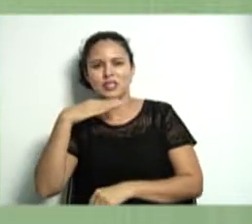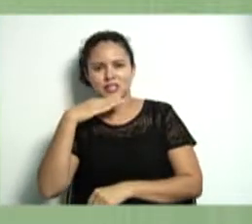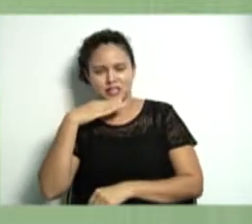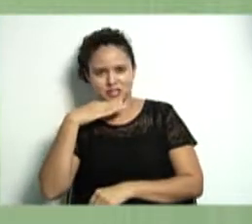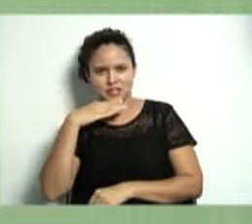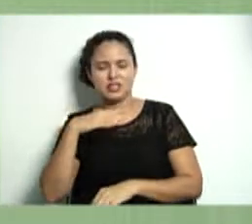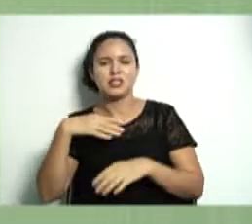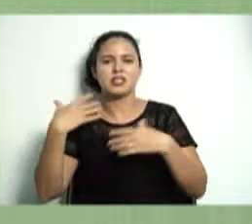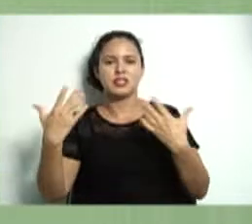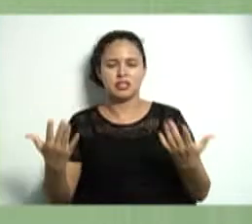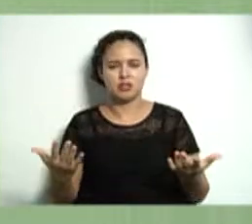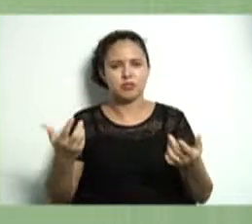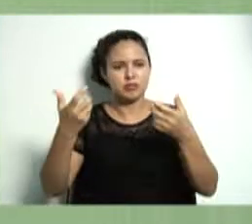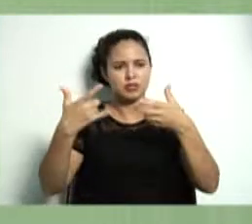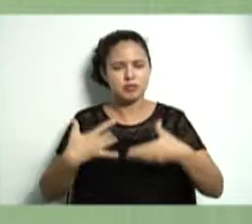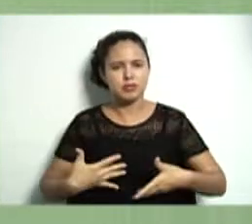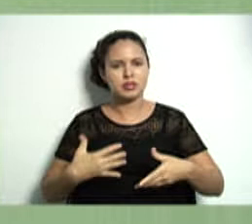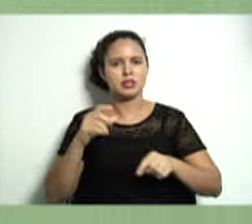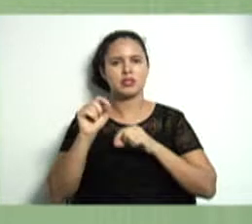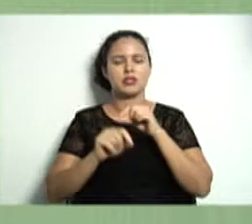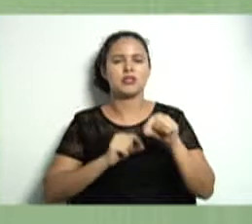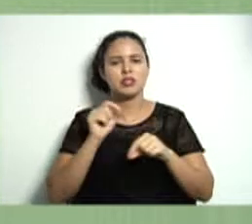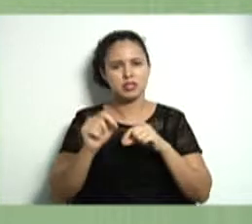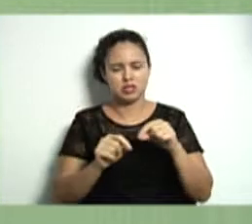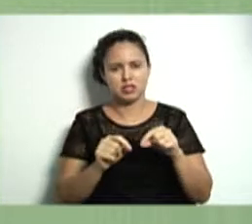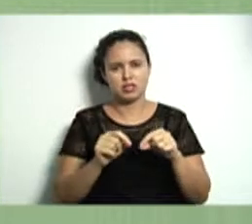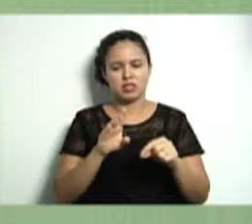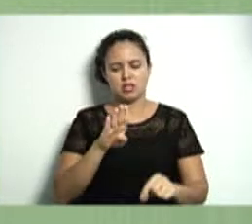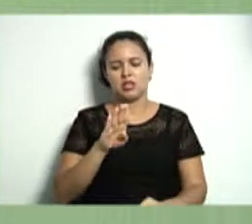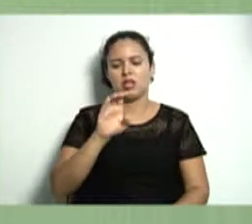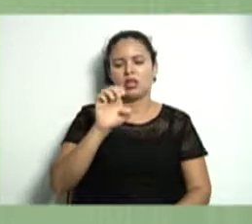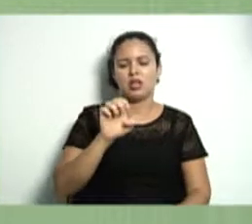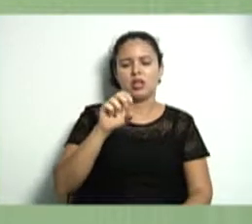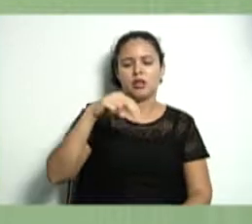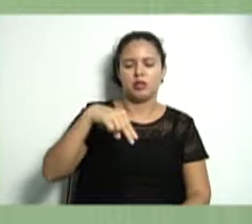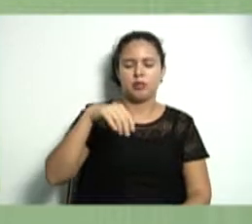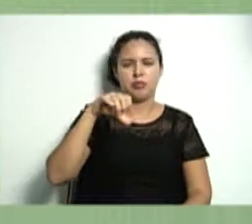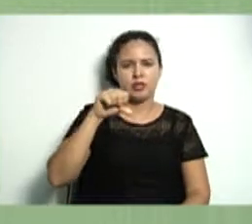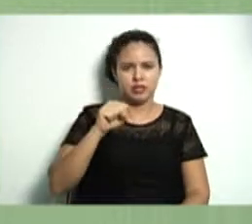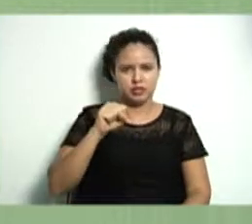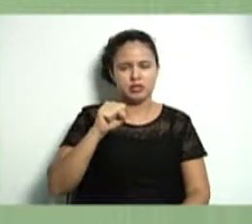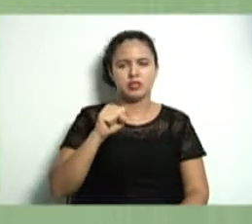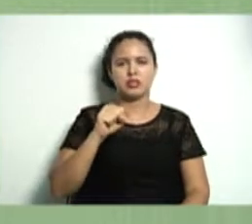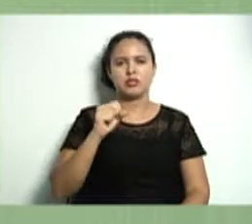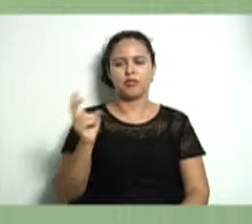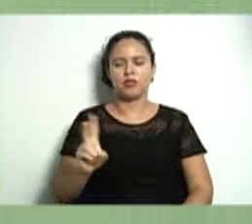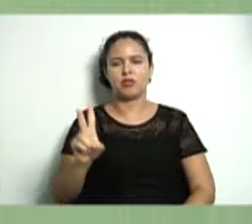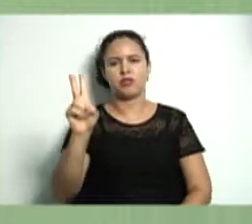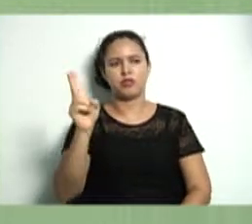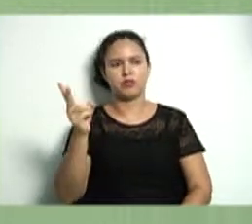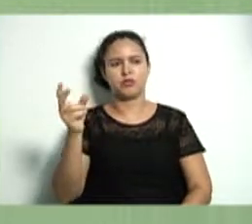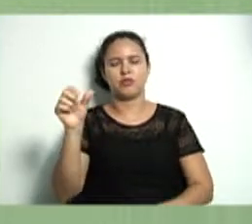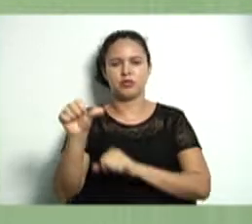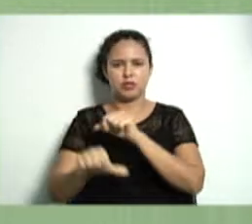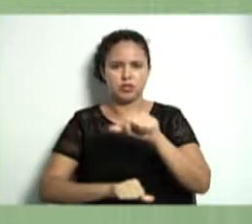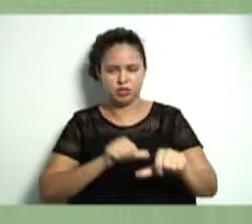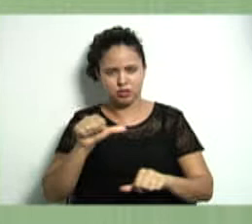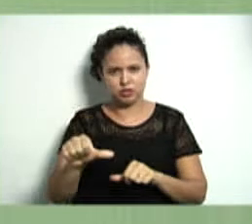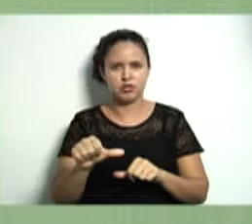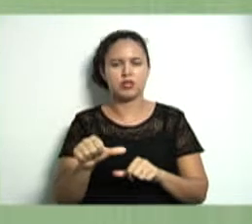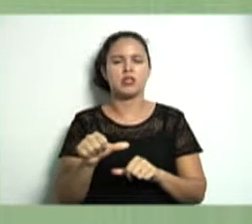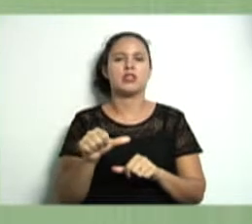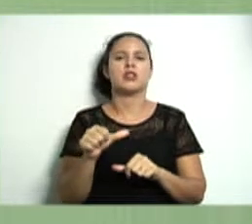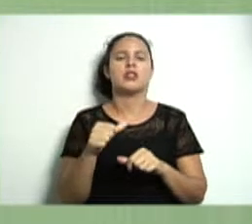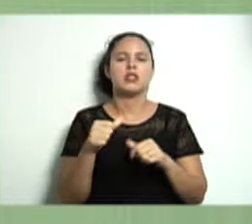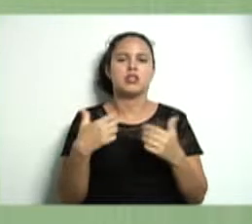Por isso, dizemos que são produzidos bens com valor de troca, ou seja, bens que são produzidos apenas